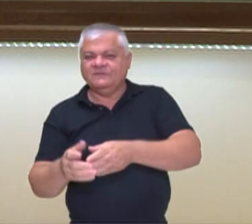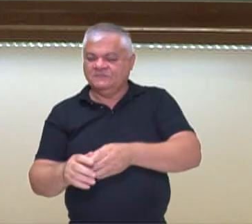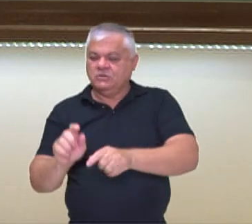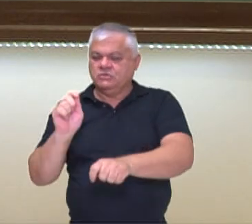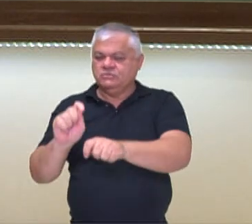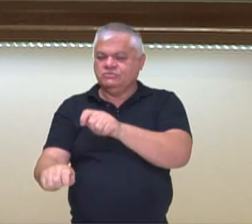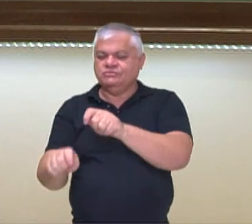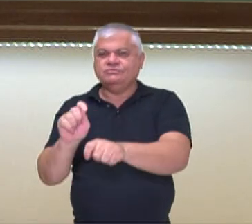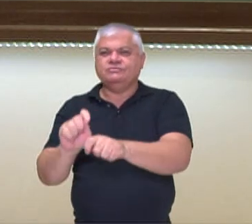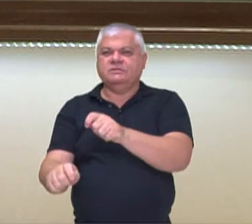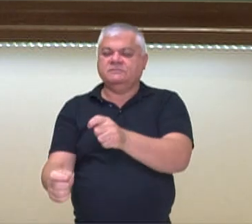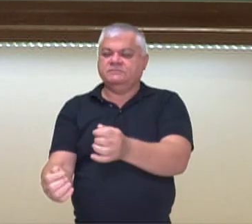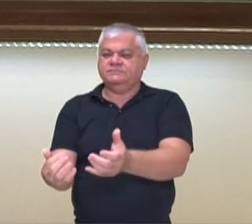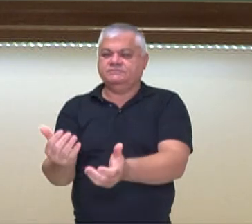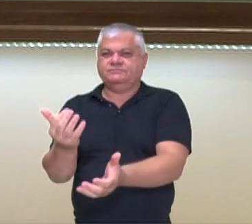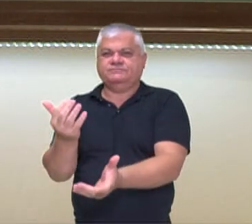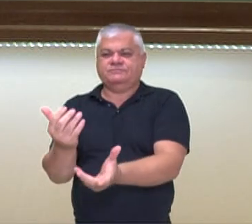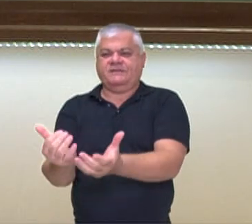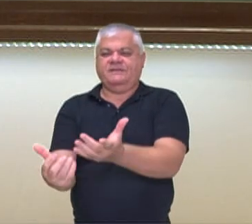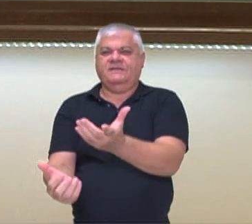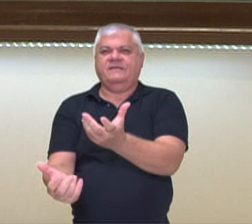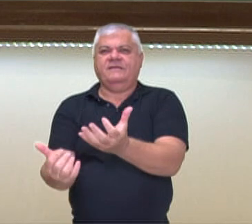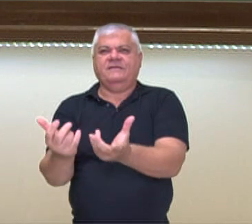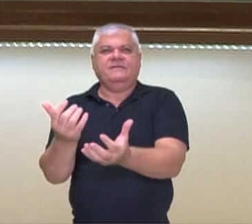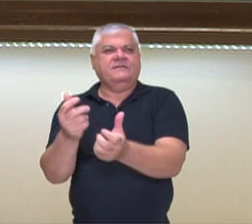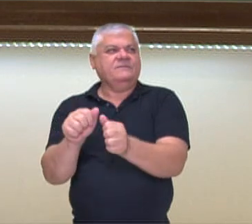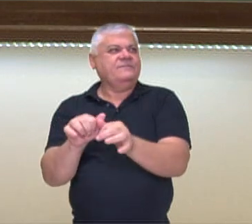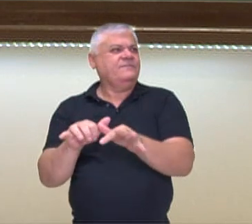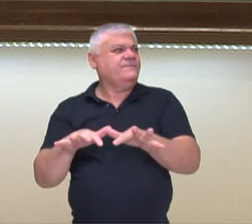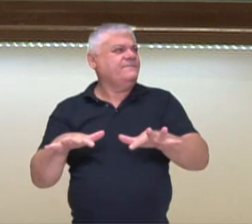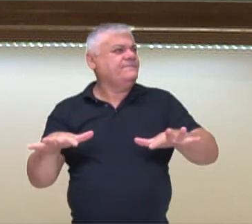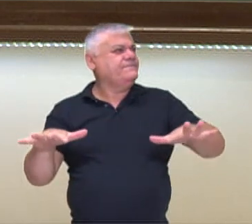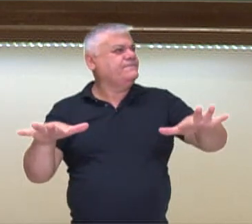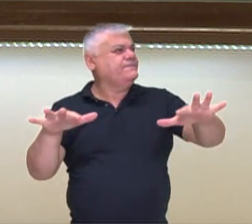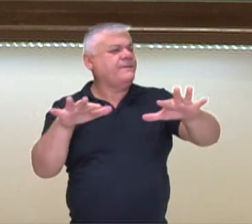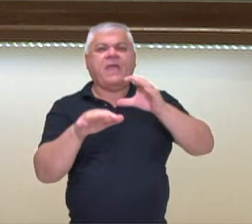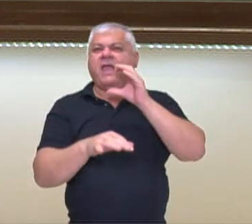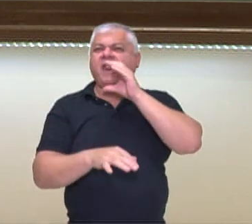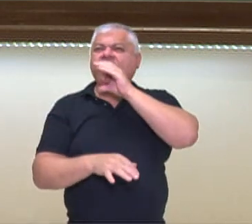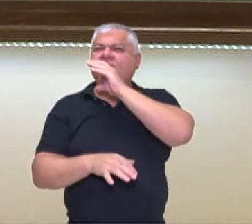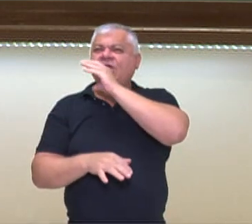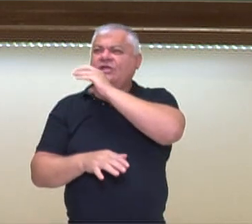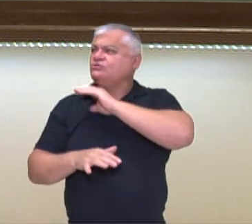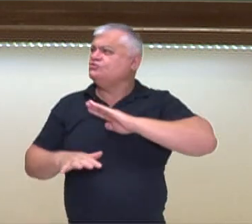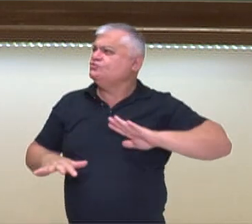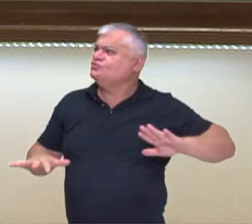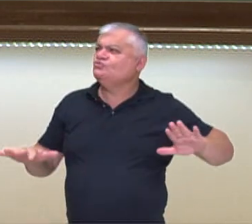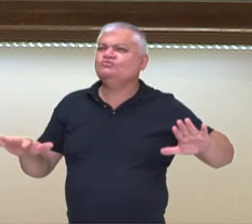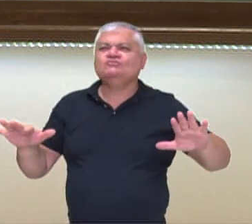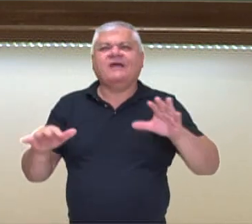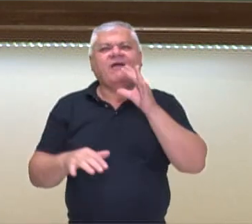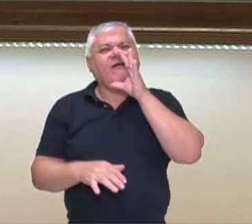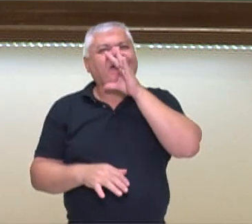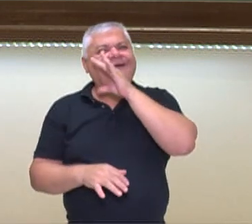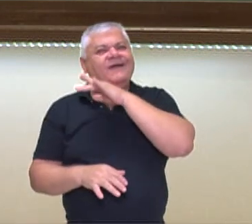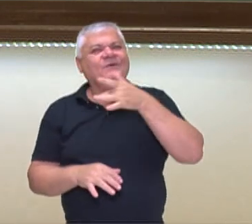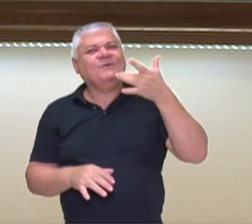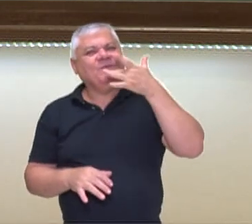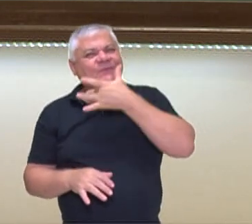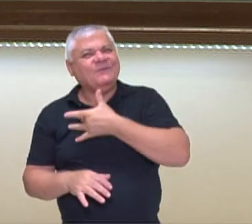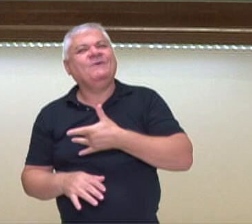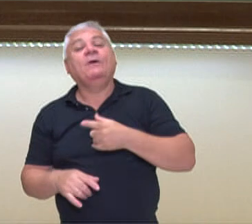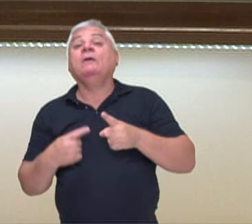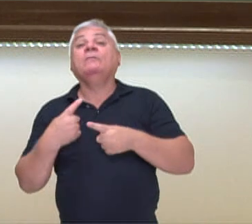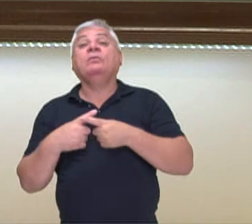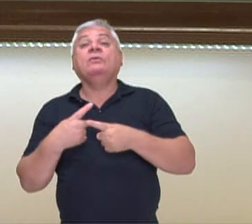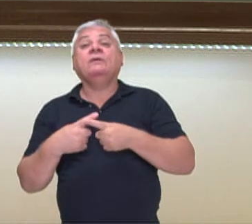o ambiente aonde ele está fica aquecido? Ou até mesmo um pouco além do ambiente onde ele está? Por